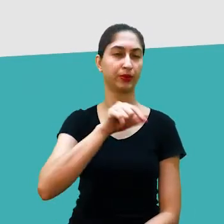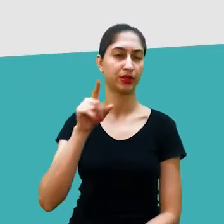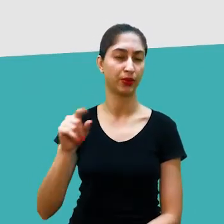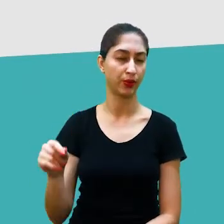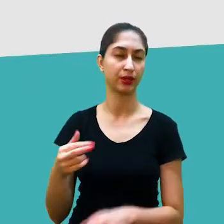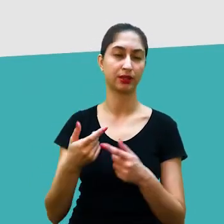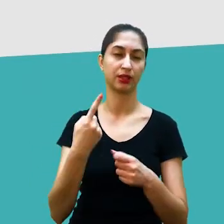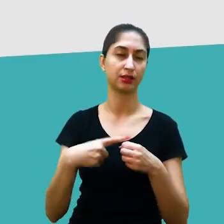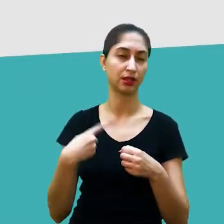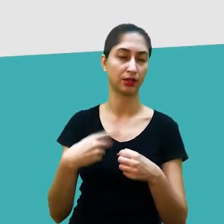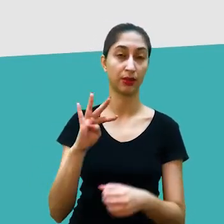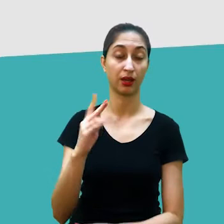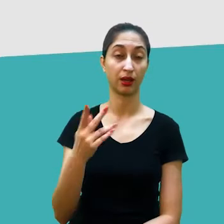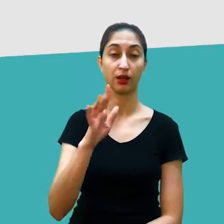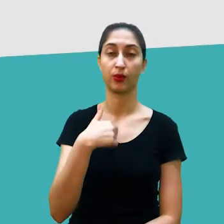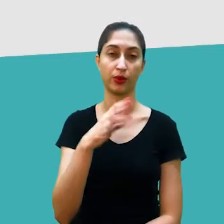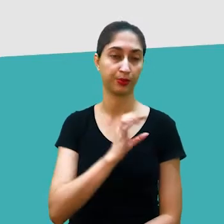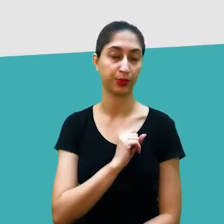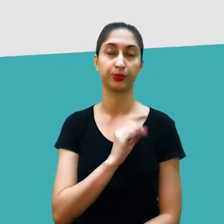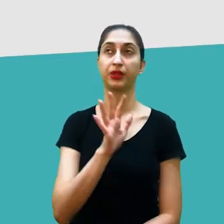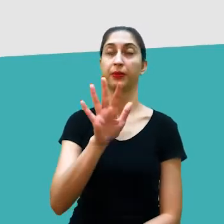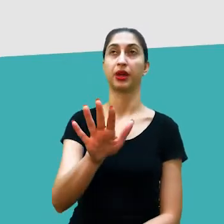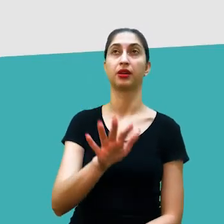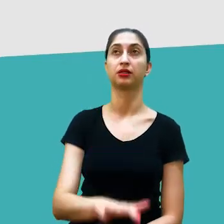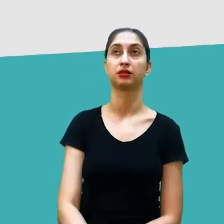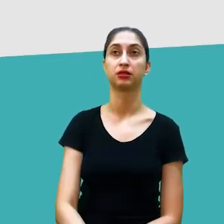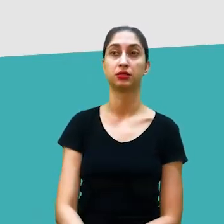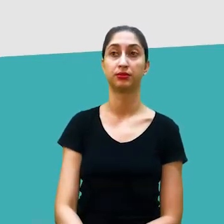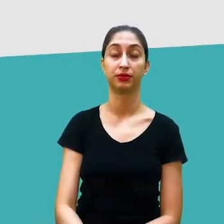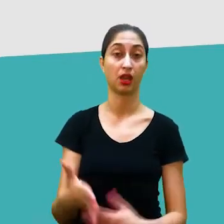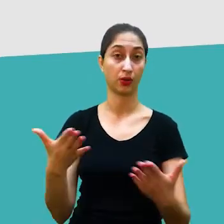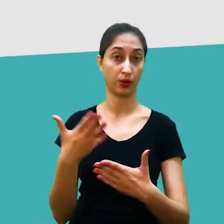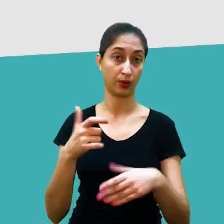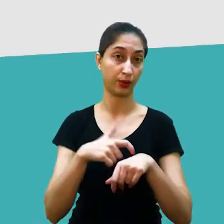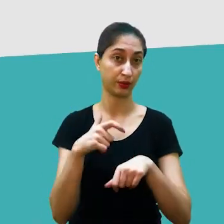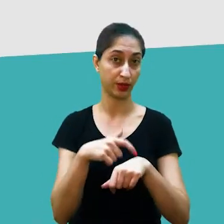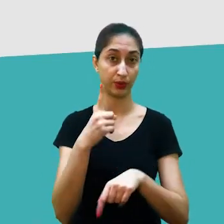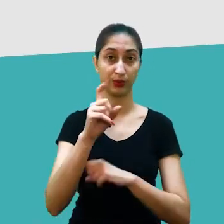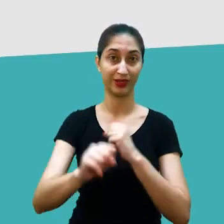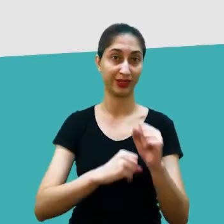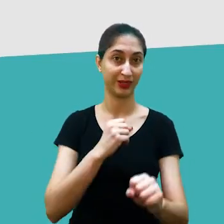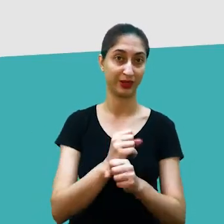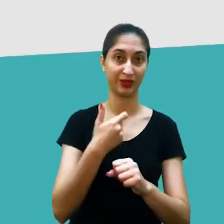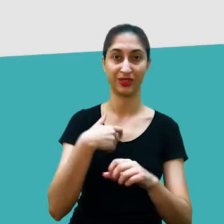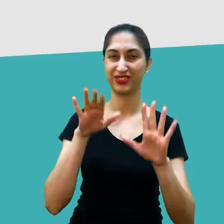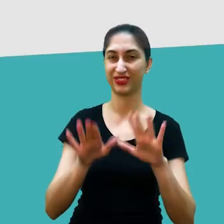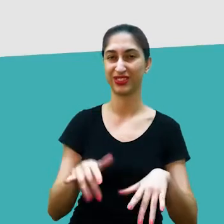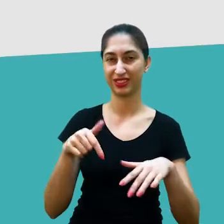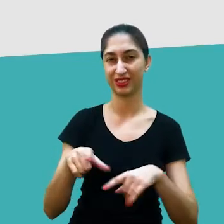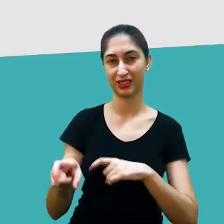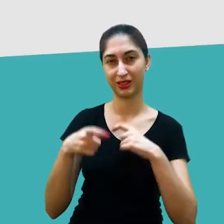viver a cidade, mas eu estou numa imersão de um ano na roça,